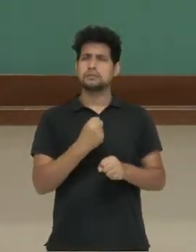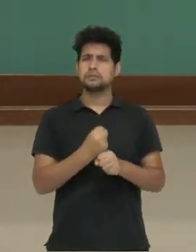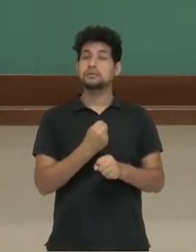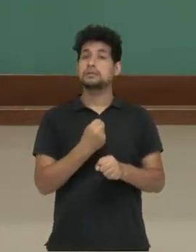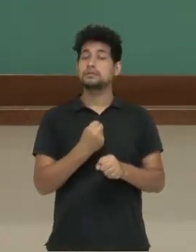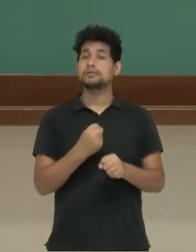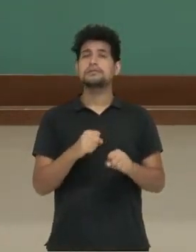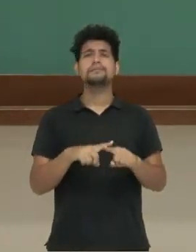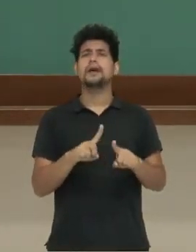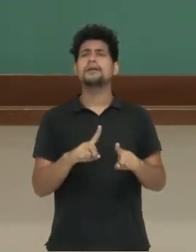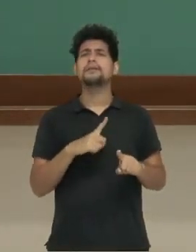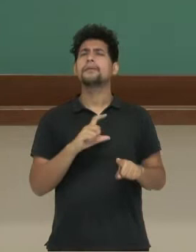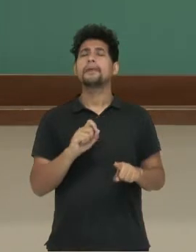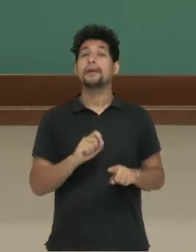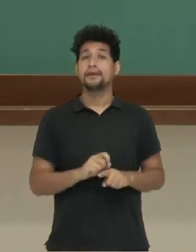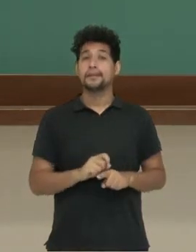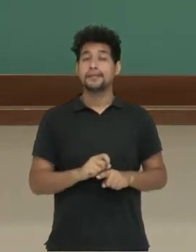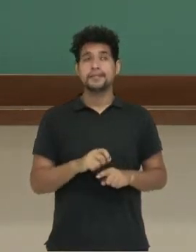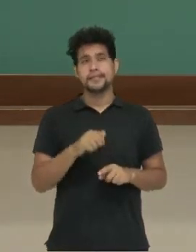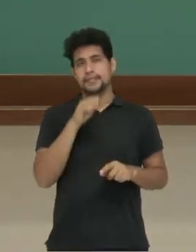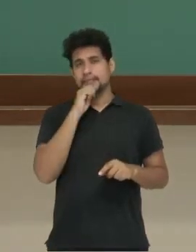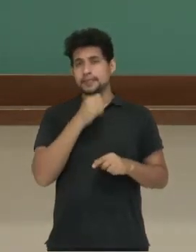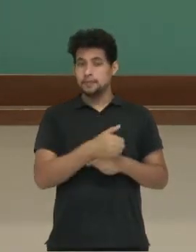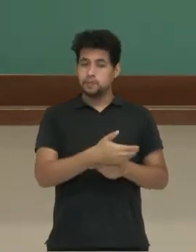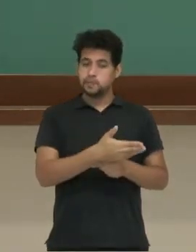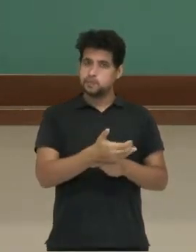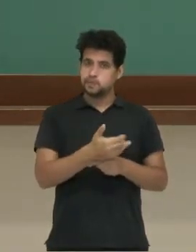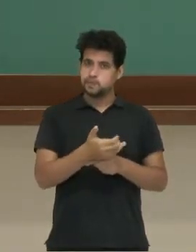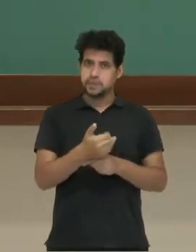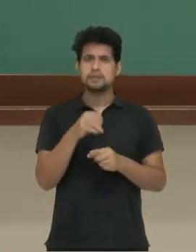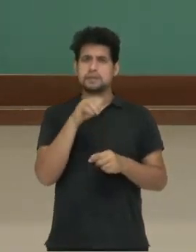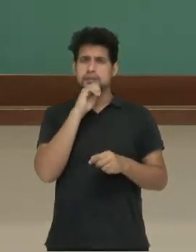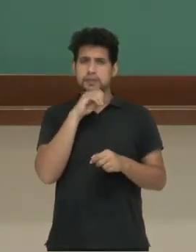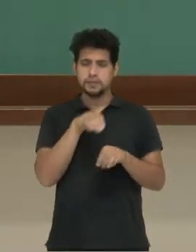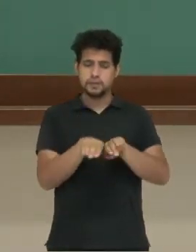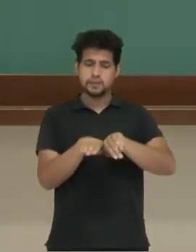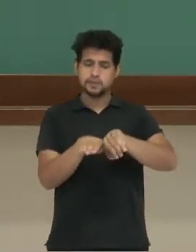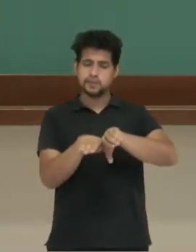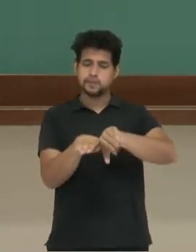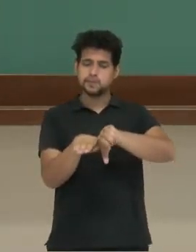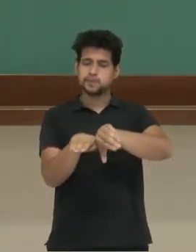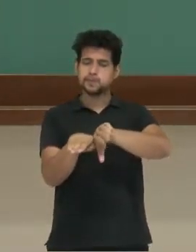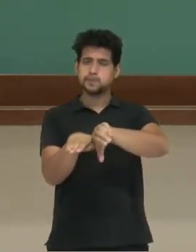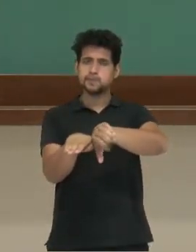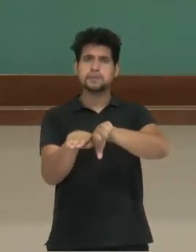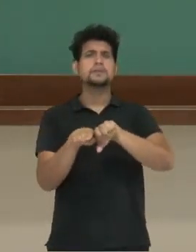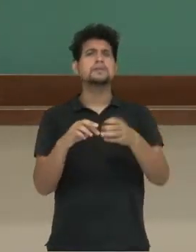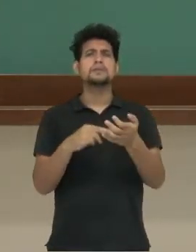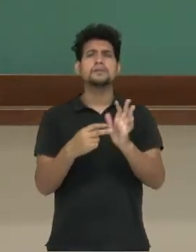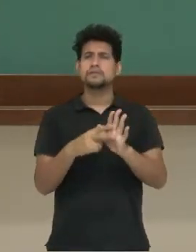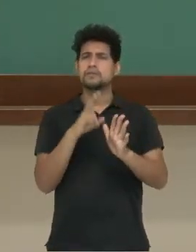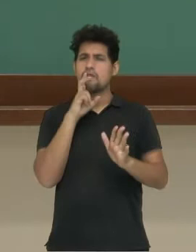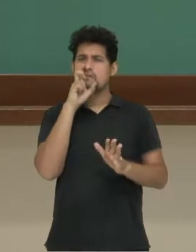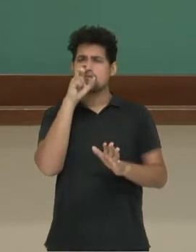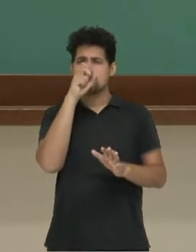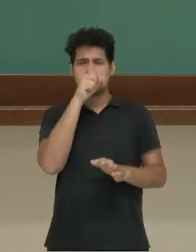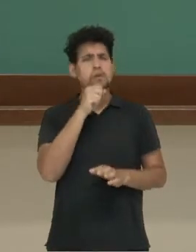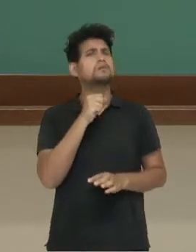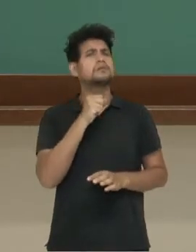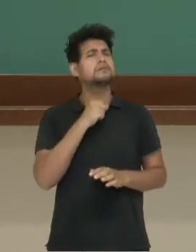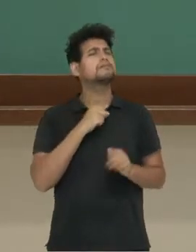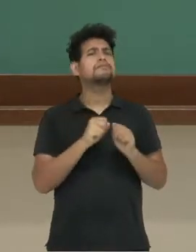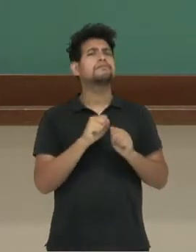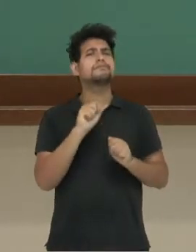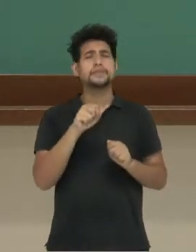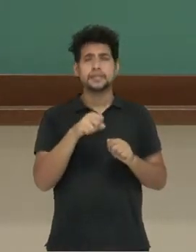ele tem as patas, as nadadeiras, lobadas. Isso, são aquelas mais musculosas que